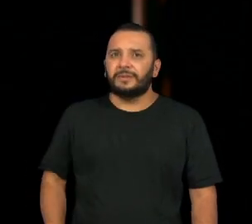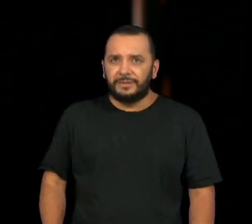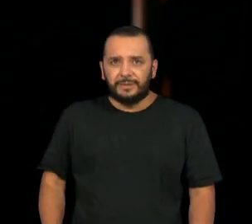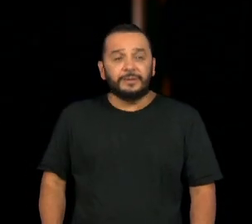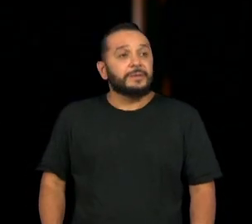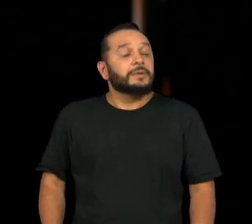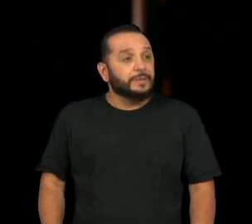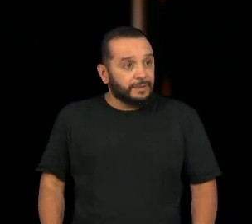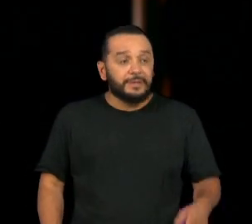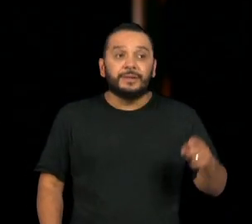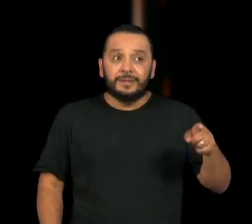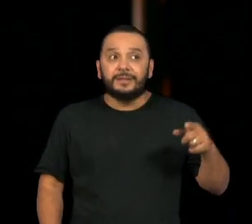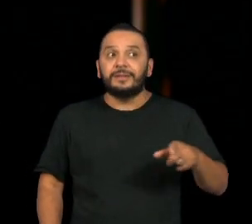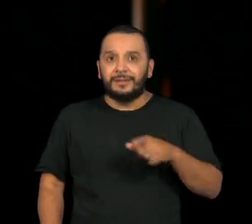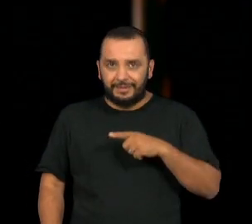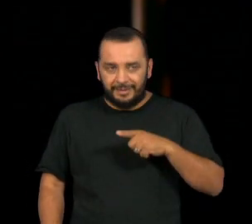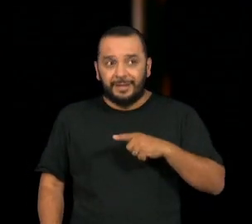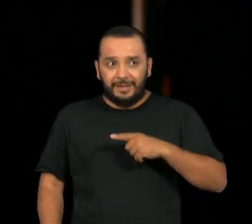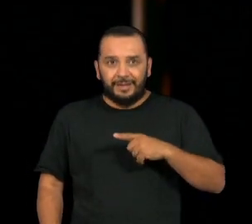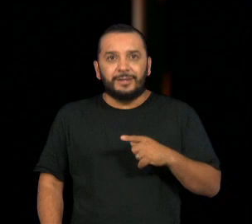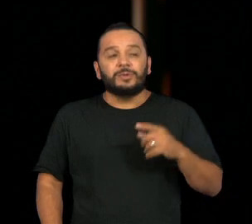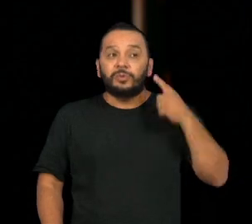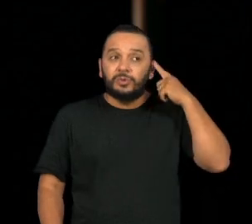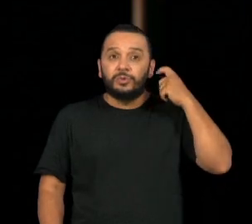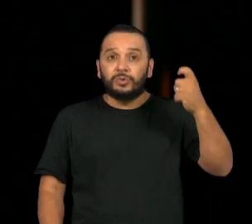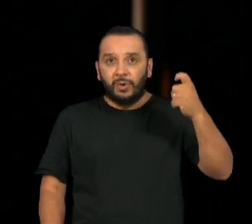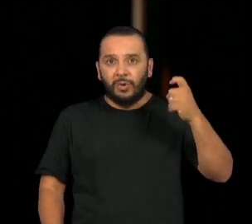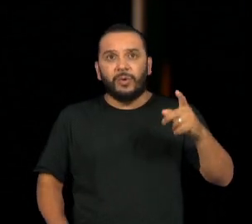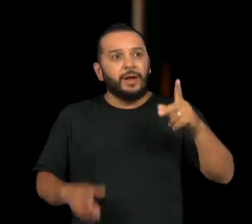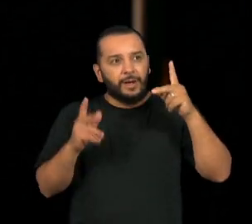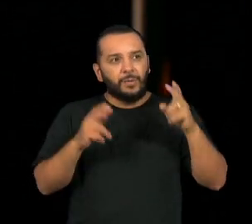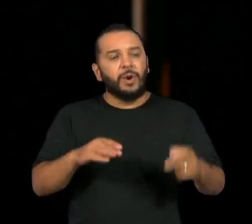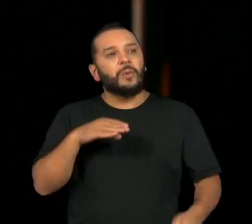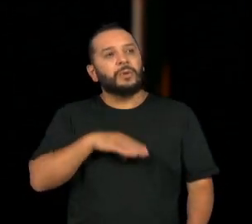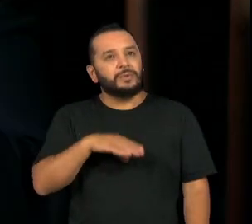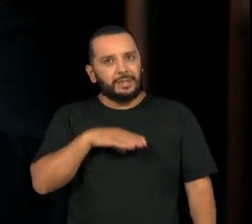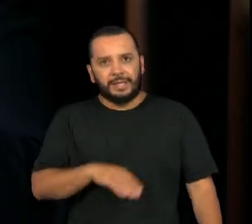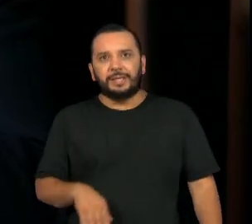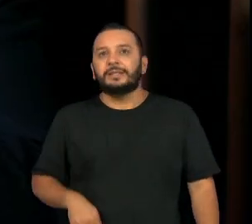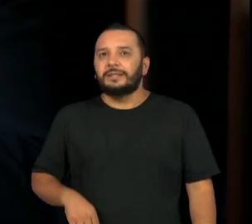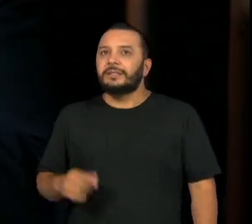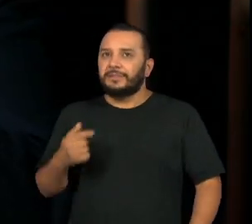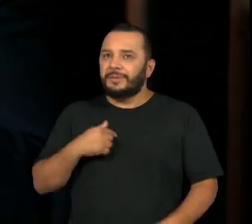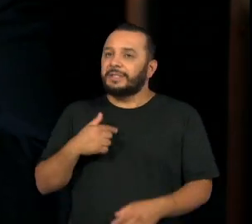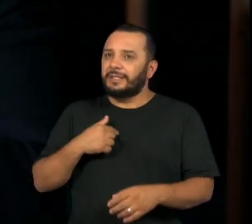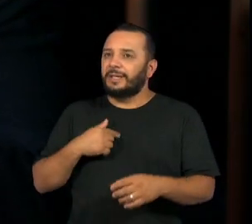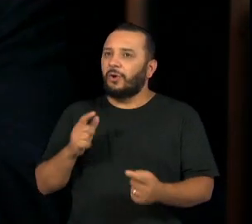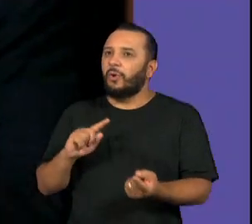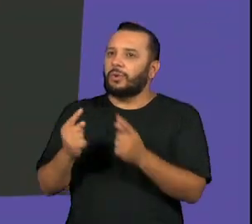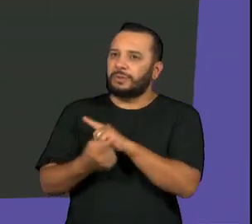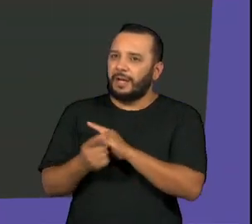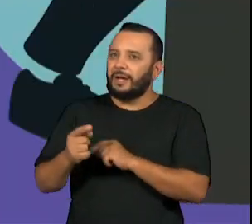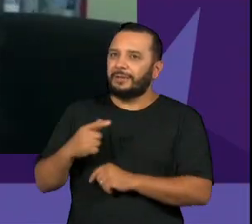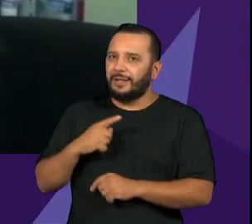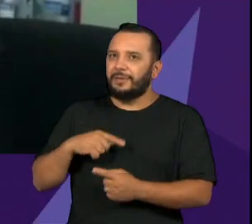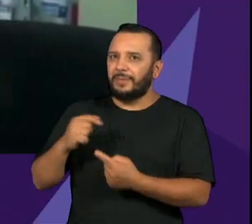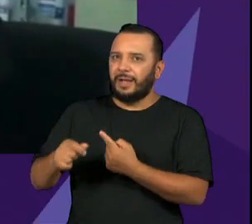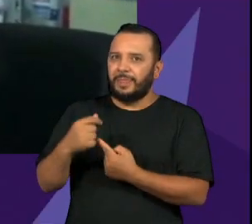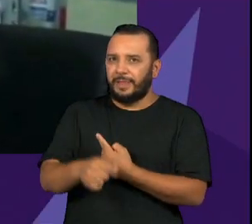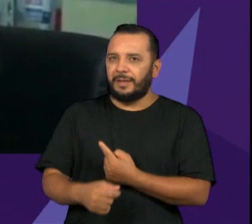E o russo tem um negócio que o som é igual ao português, não é? Se você coloca o russo ao contrário, às vezes sai banana.